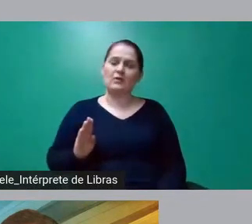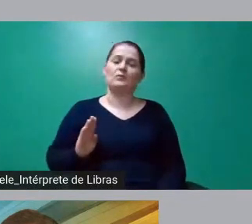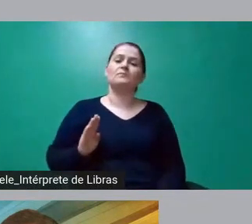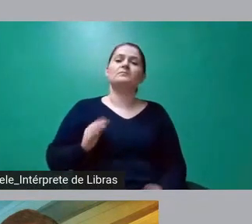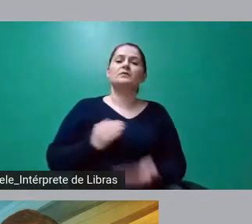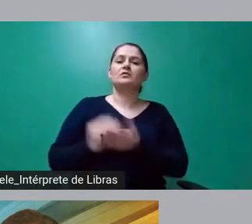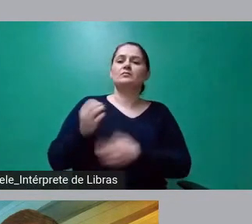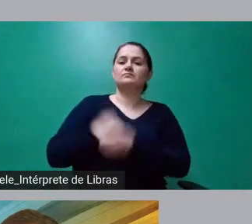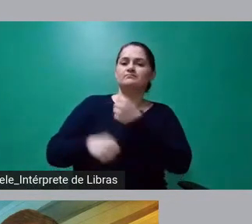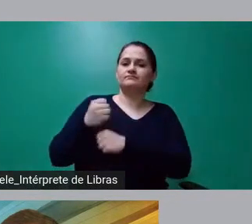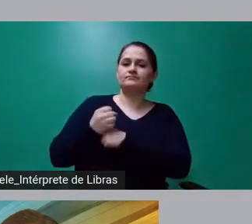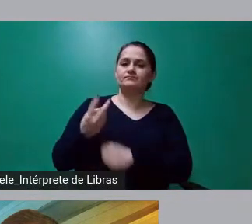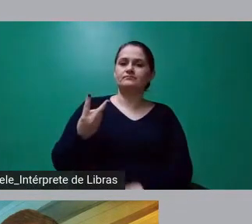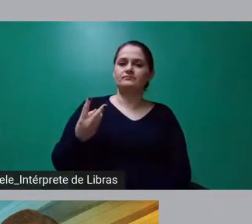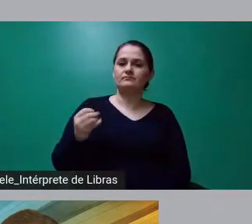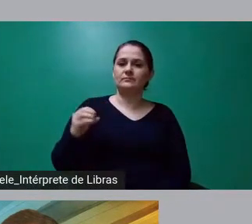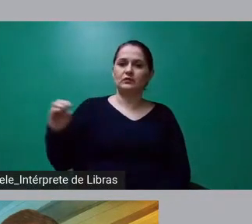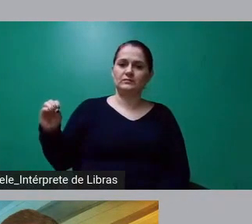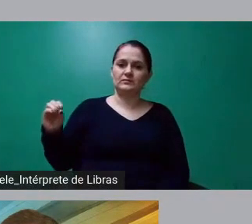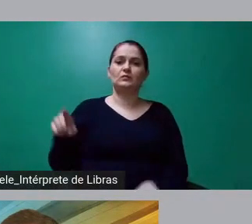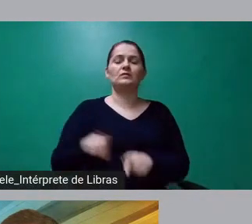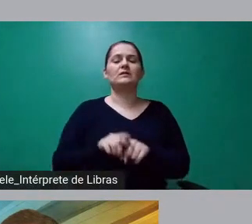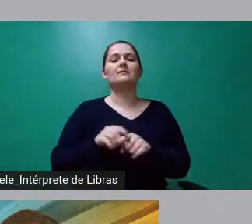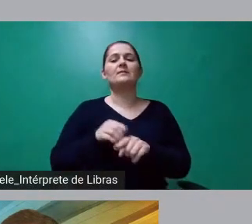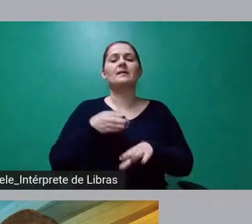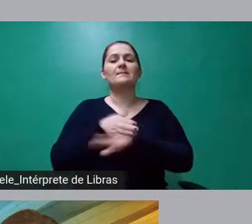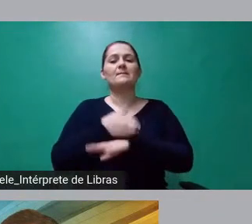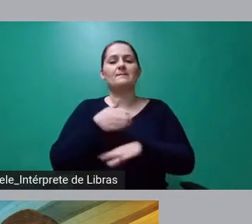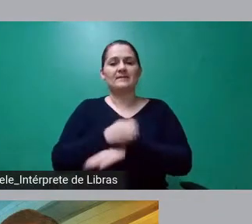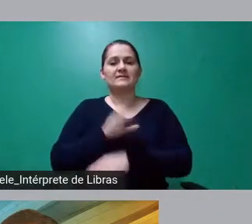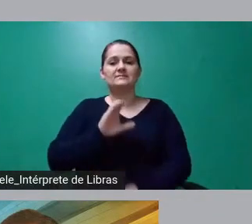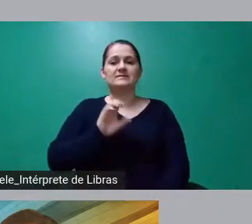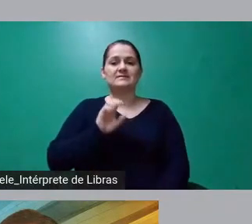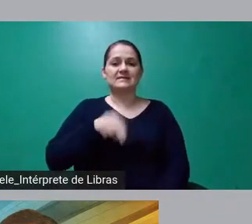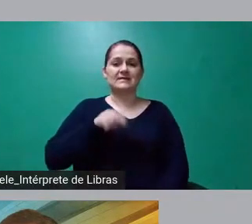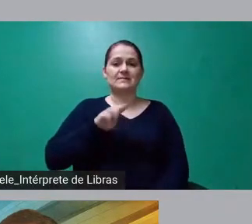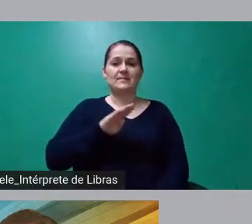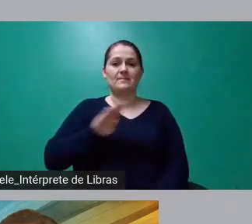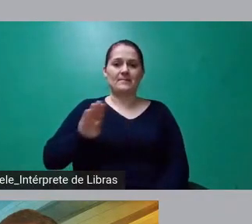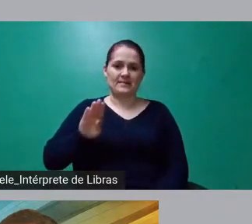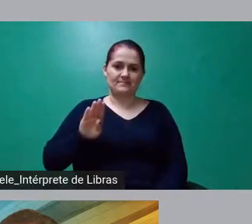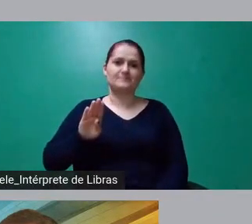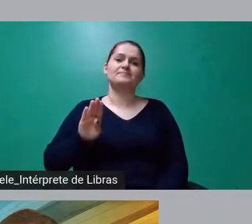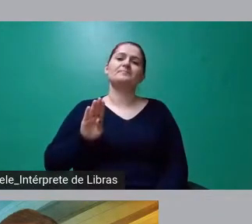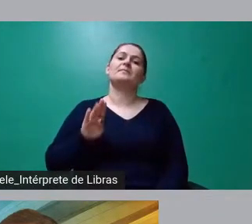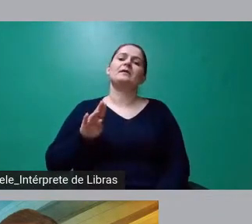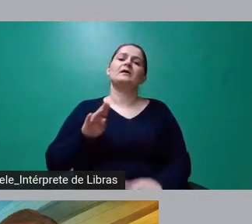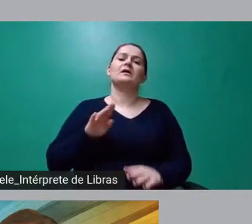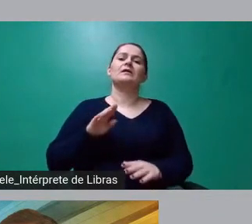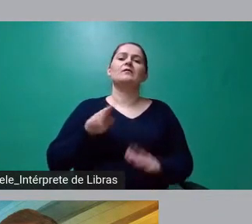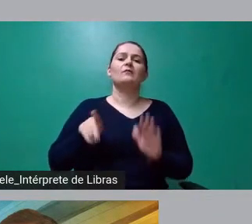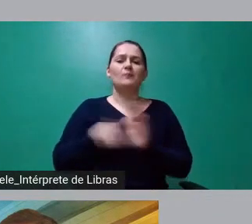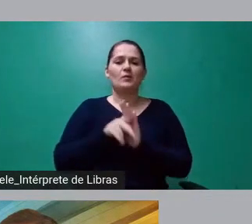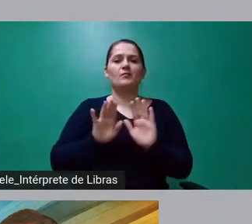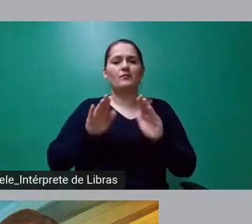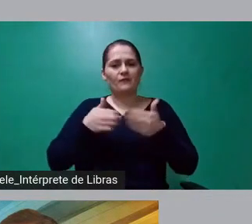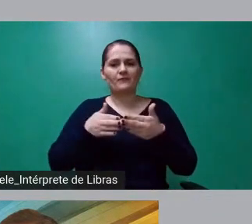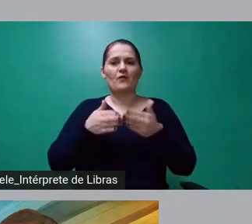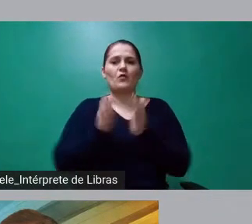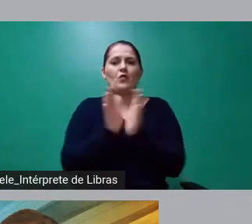da Comissão Brasileira Justiça e Paz da CNBB. Graduada em Ciências Contábeis e